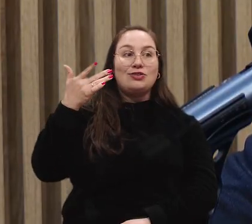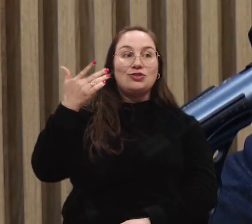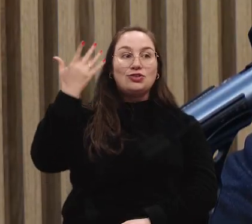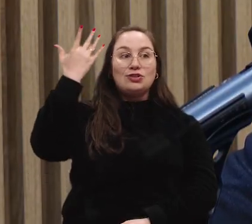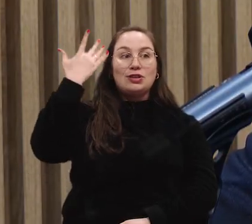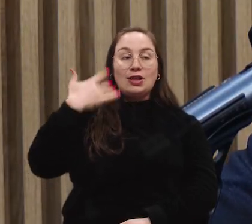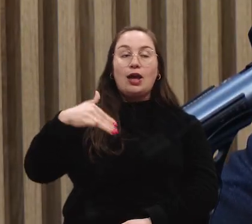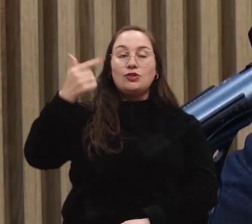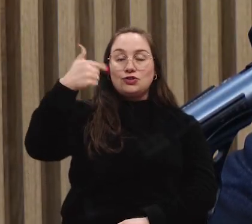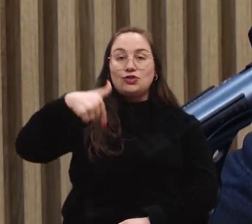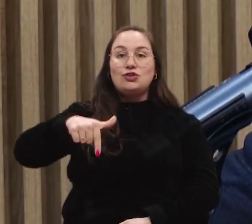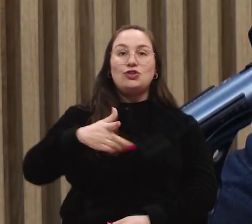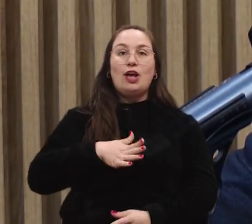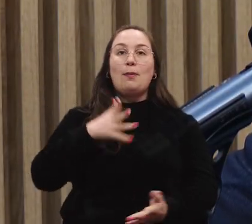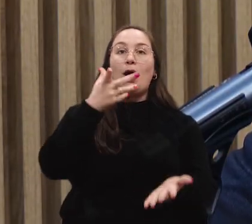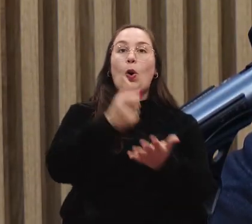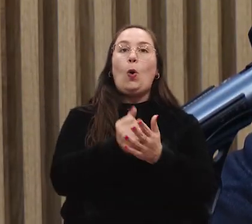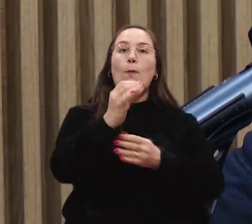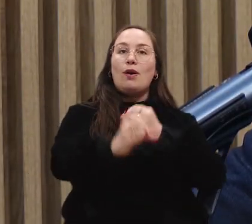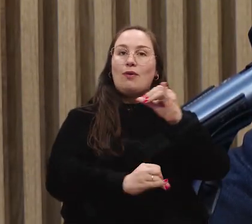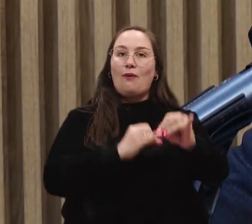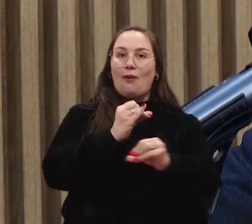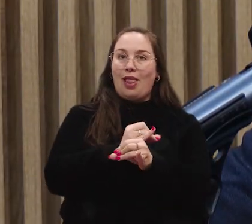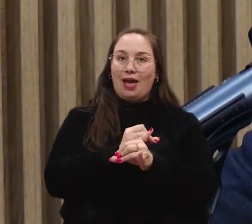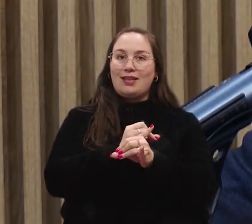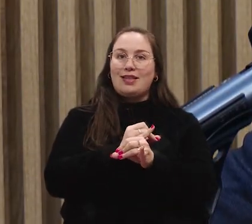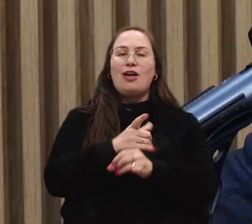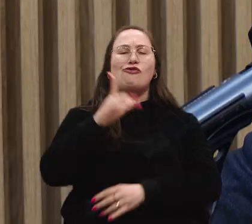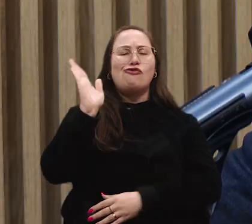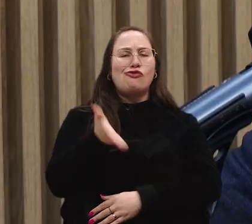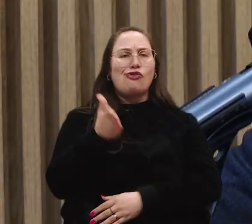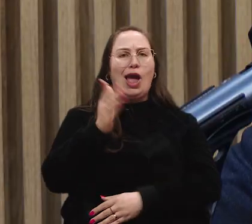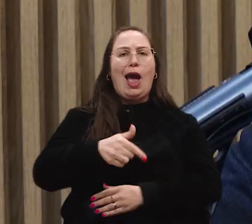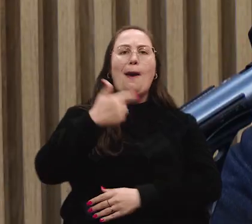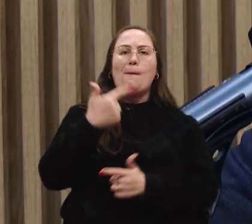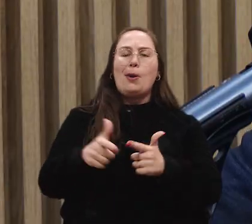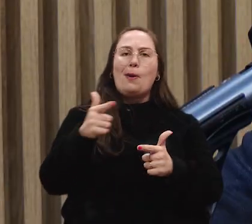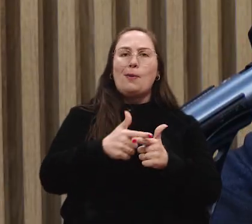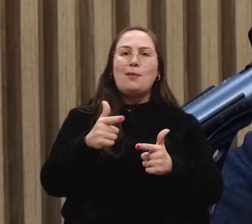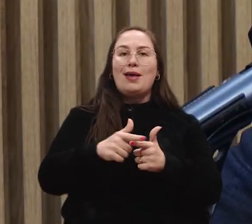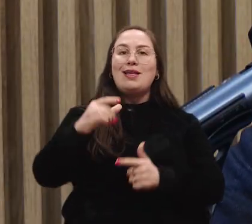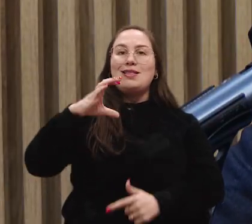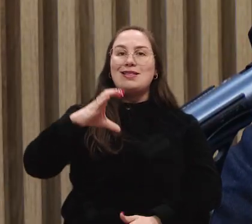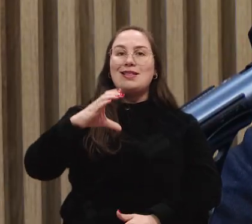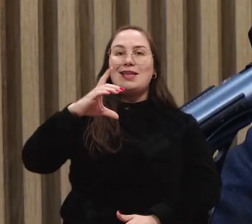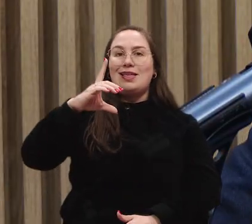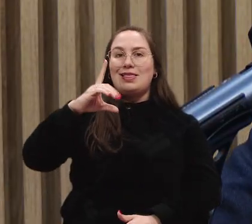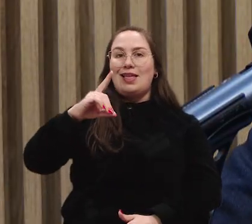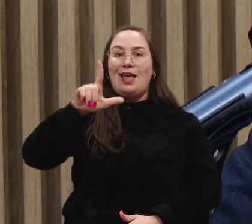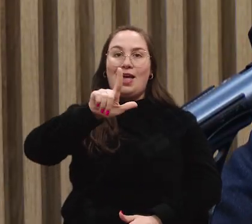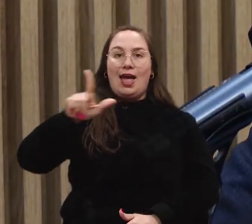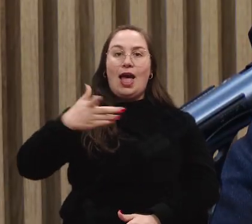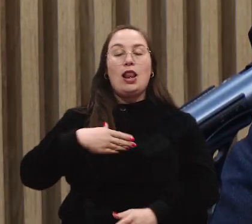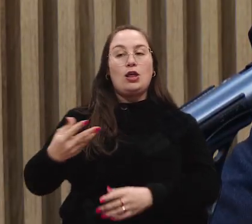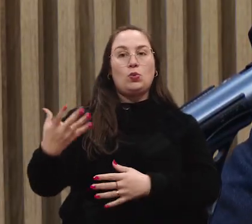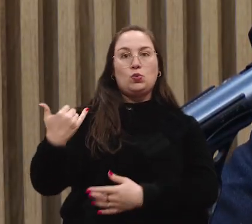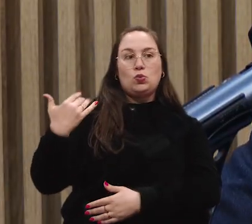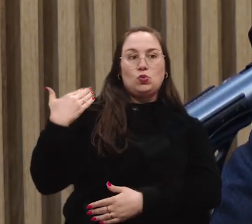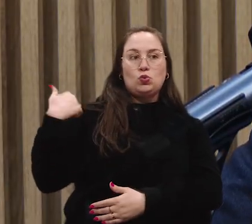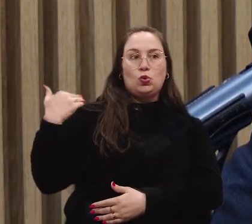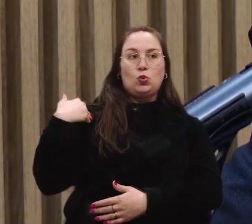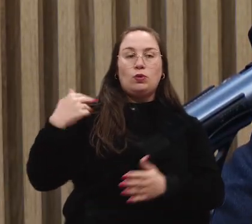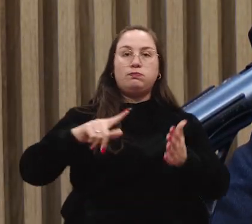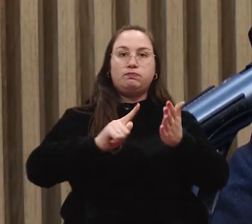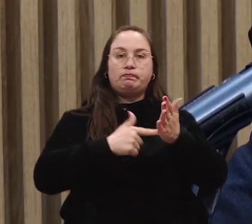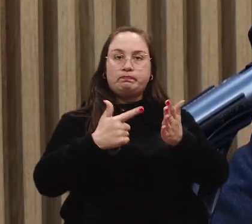é somente para compras online. A gente tem tido muito problemas, até o CDL, assim, de loja nos procuraram, que eles estão